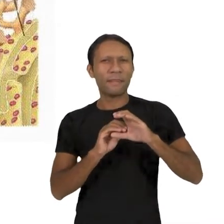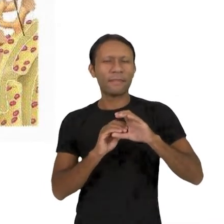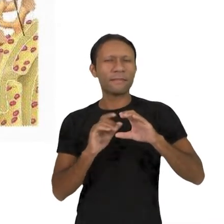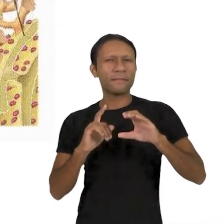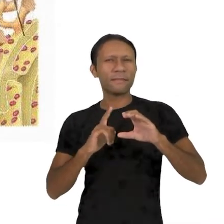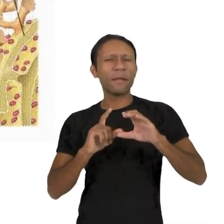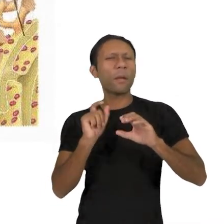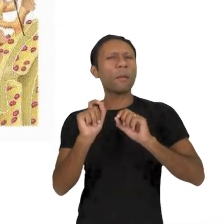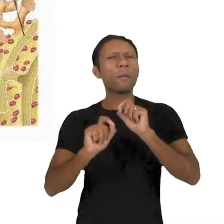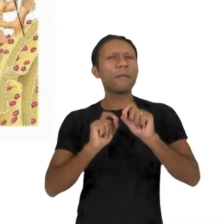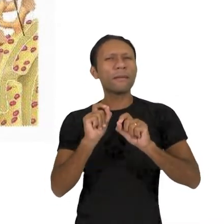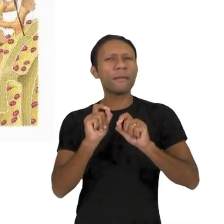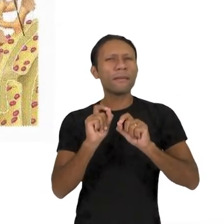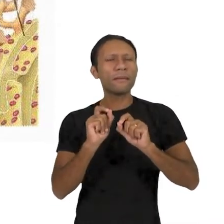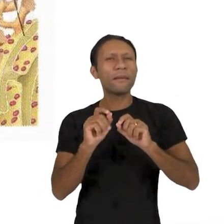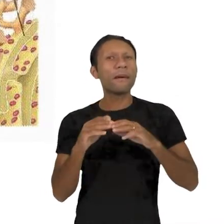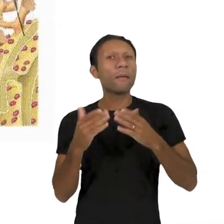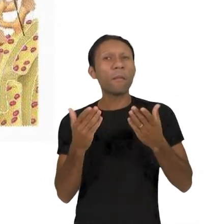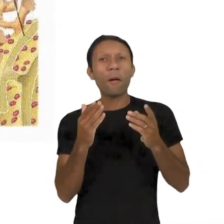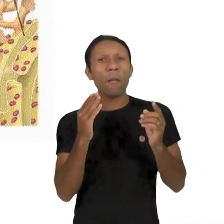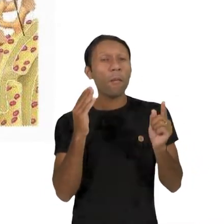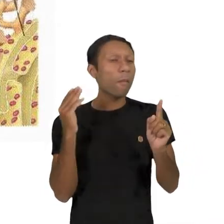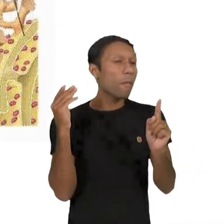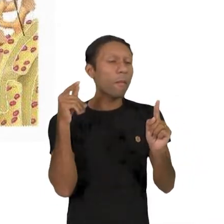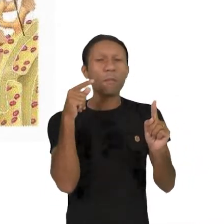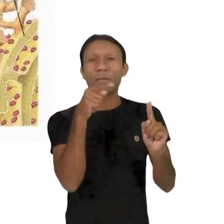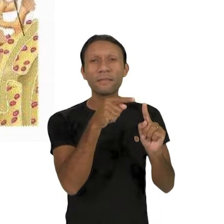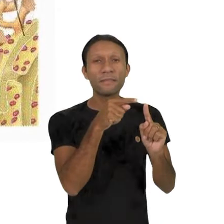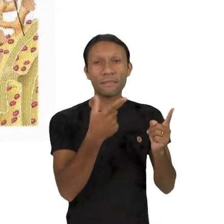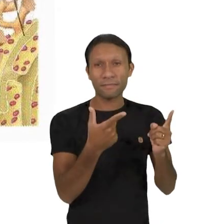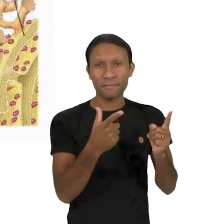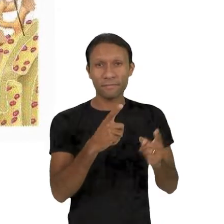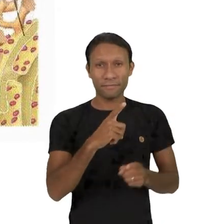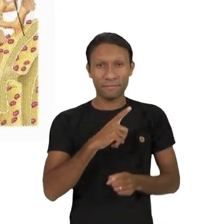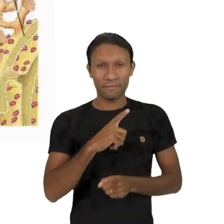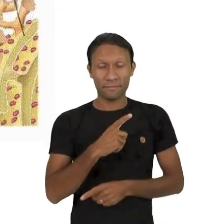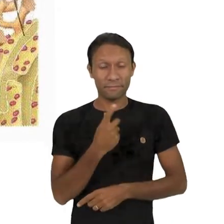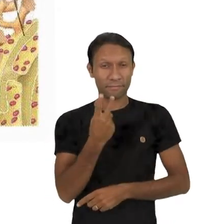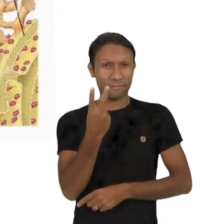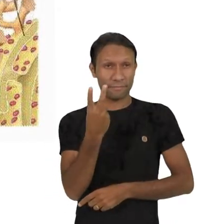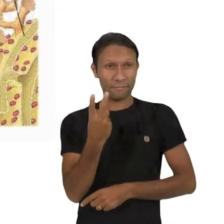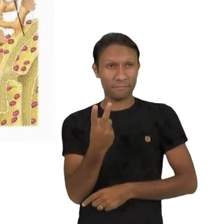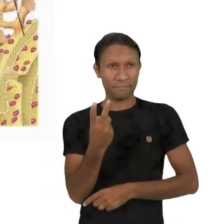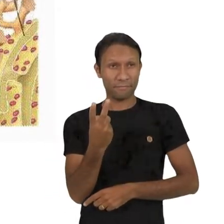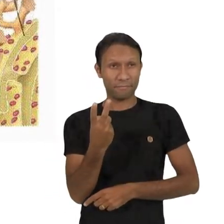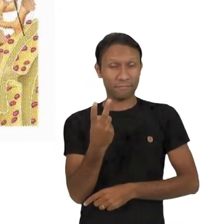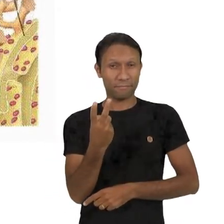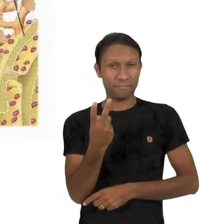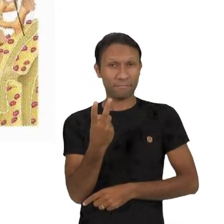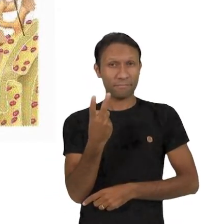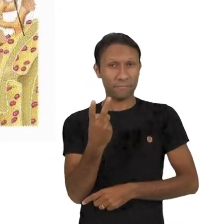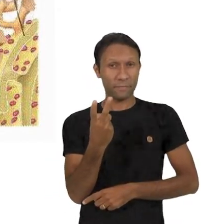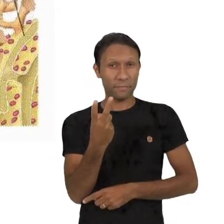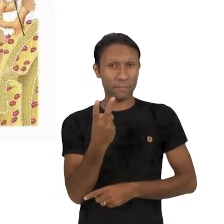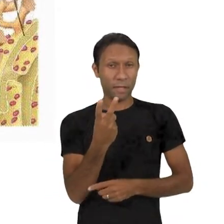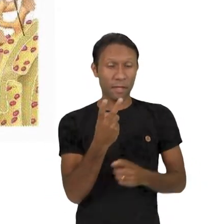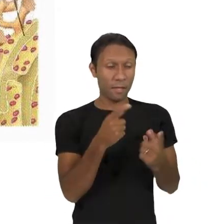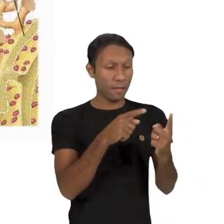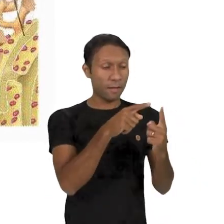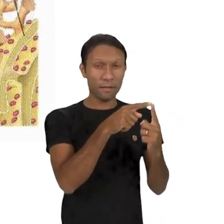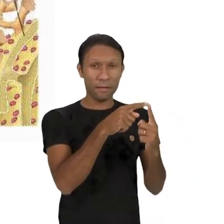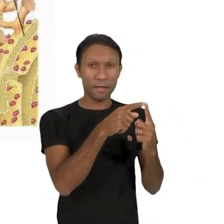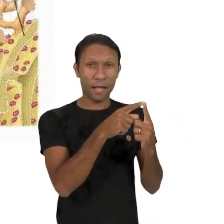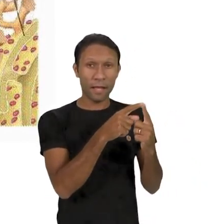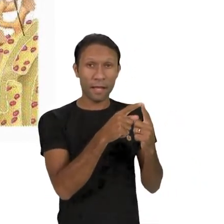endoplasmático, né? Você vai ter dois deles, tá? O retículo